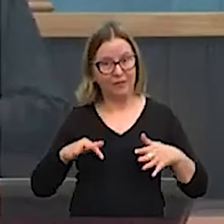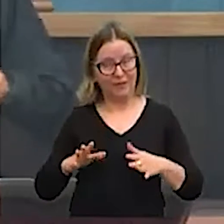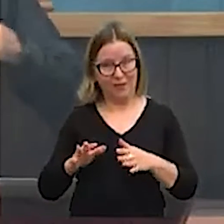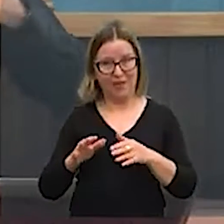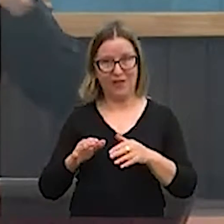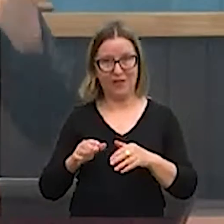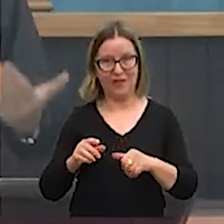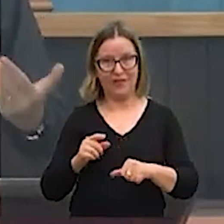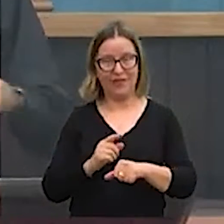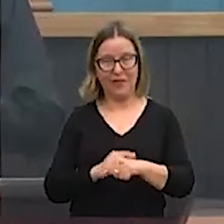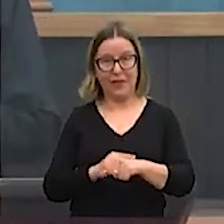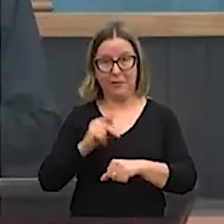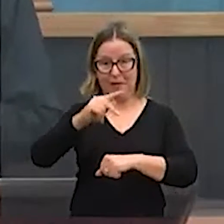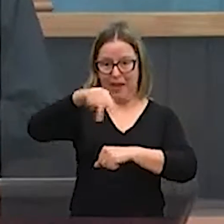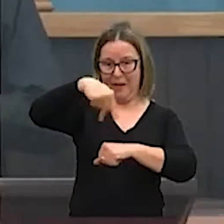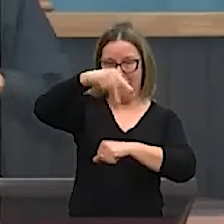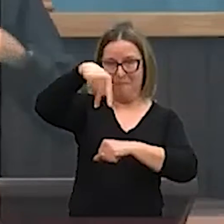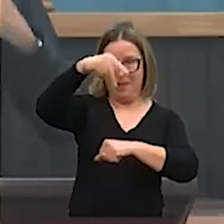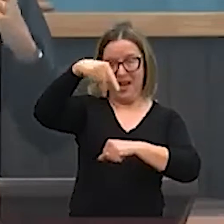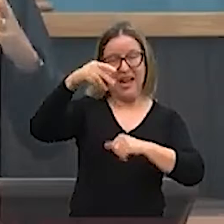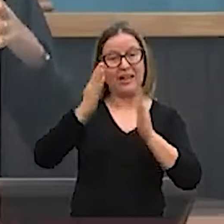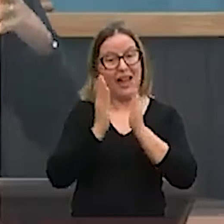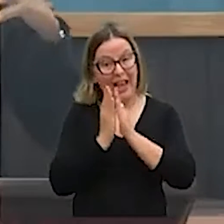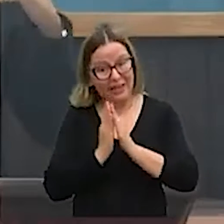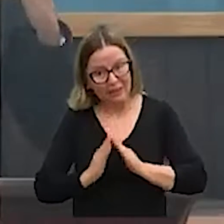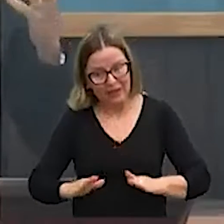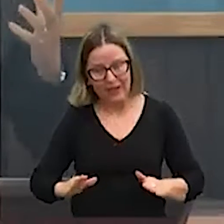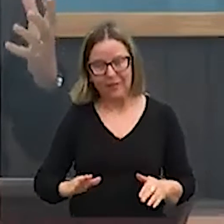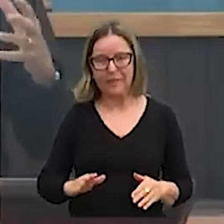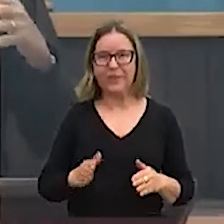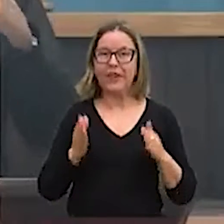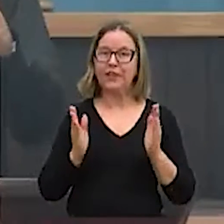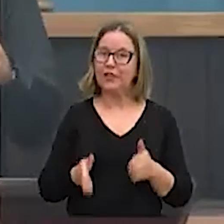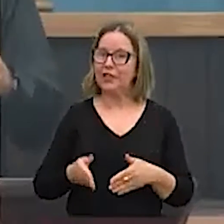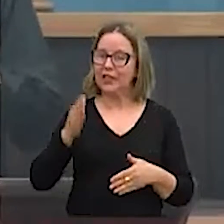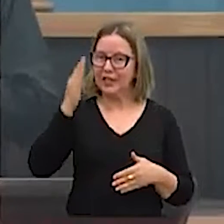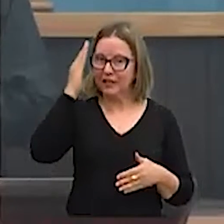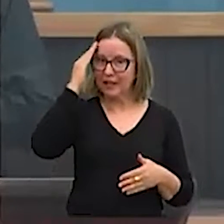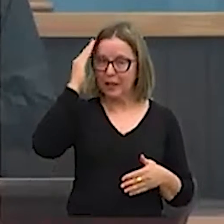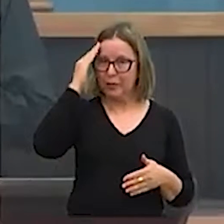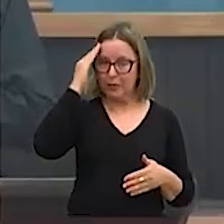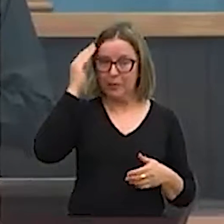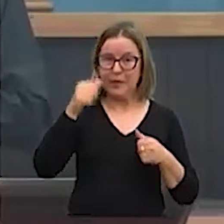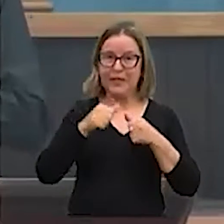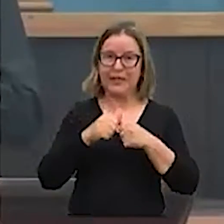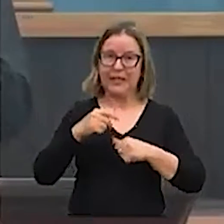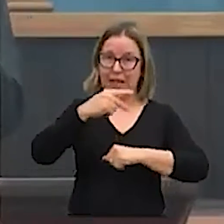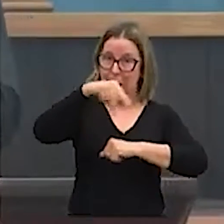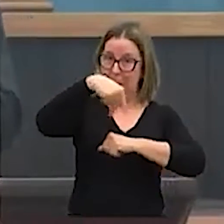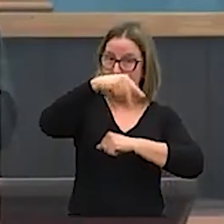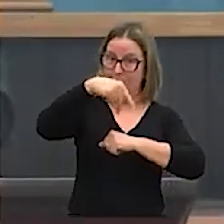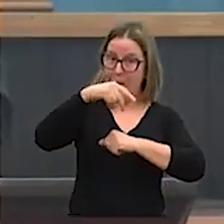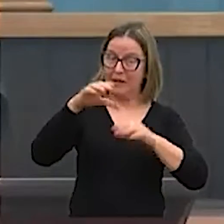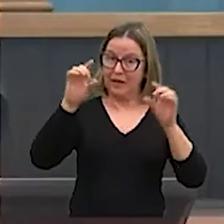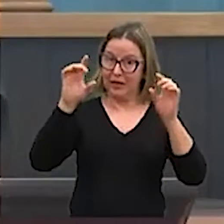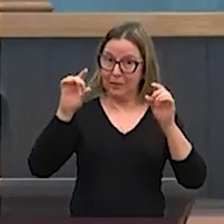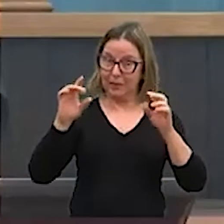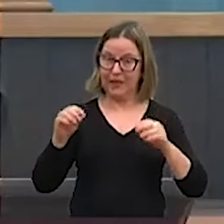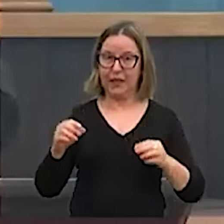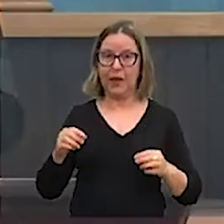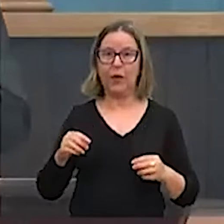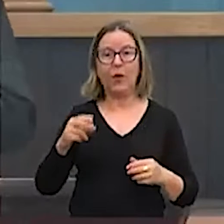A gente já viu que esta Páscoa pode ter sido uma Páscoa muito especial na história dos